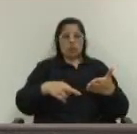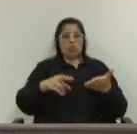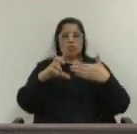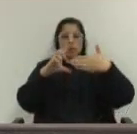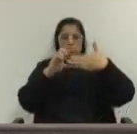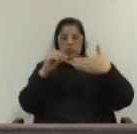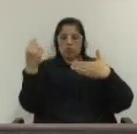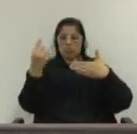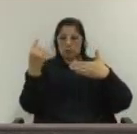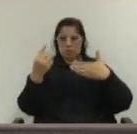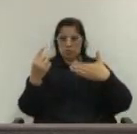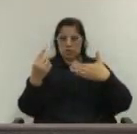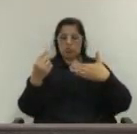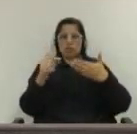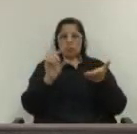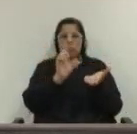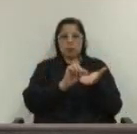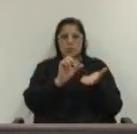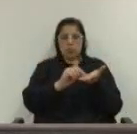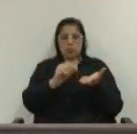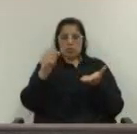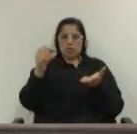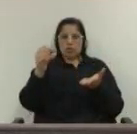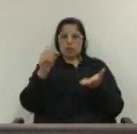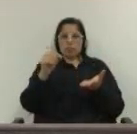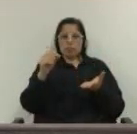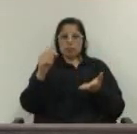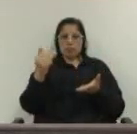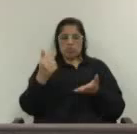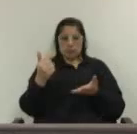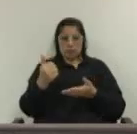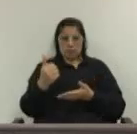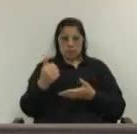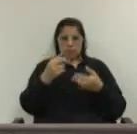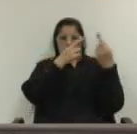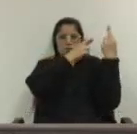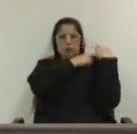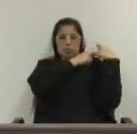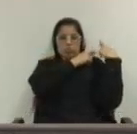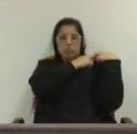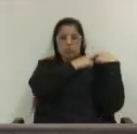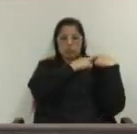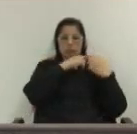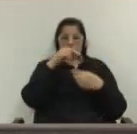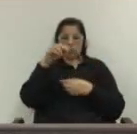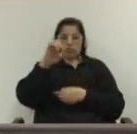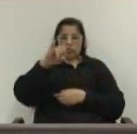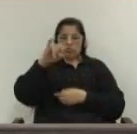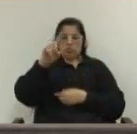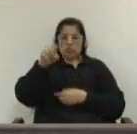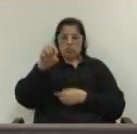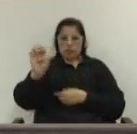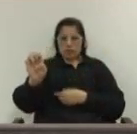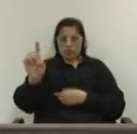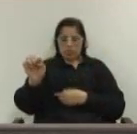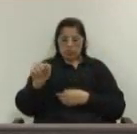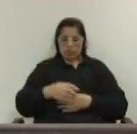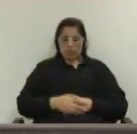do projeto de lei número 25, que passará a ter a seguinte redação. Autor, vereador José Damix.